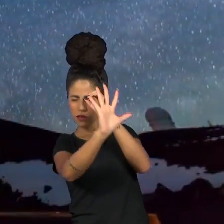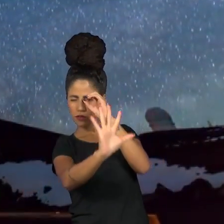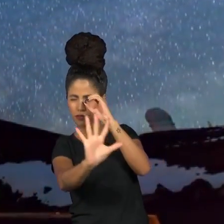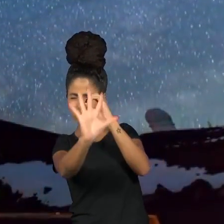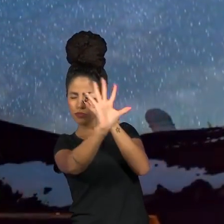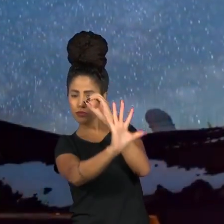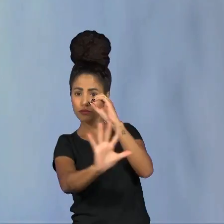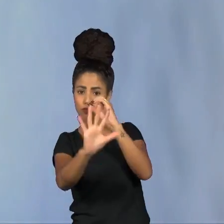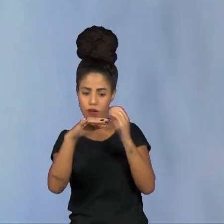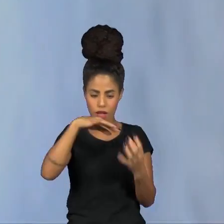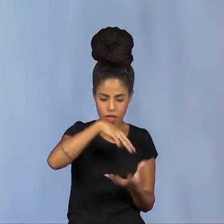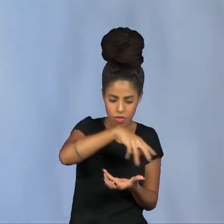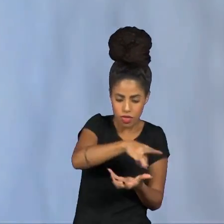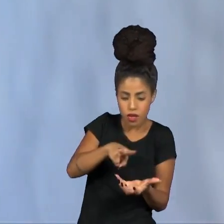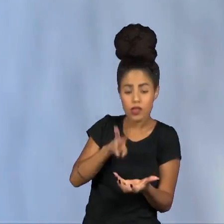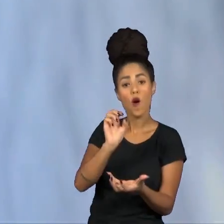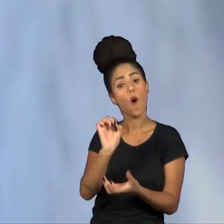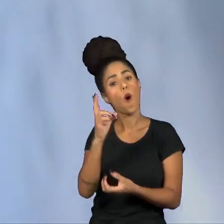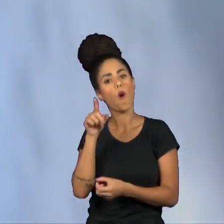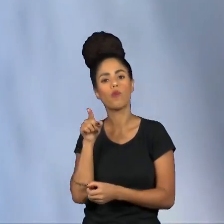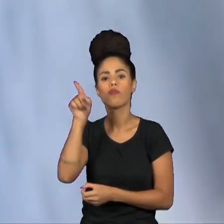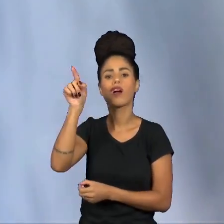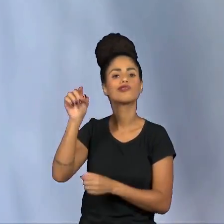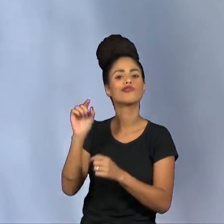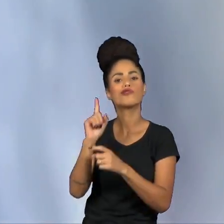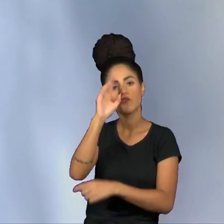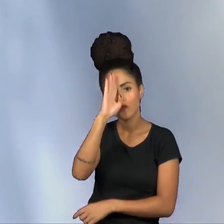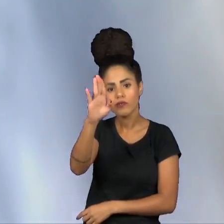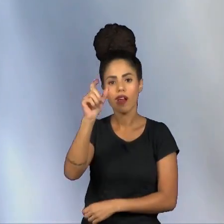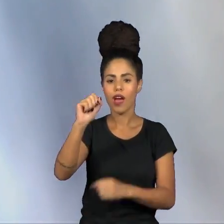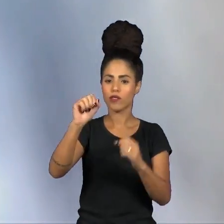na Terra ou lançados no espaço.